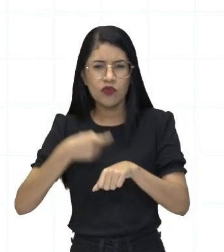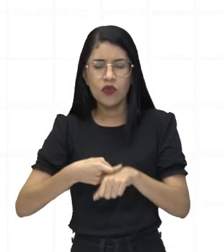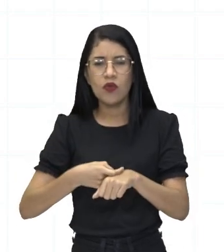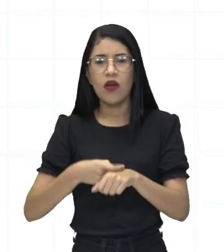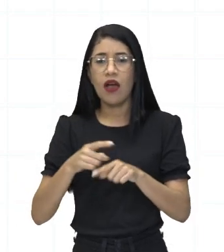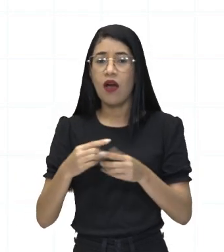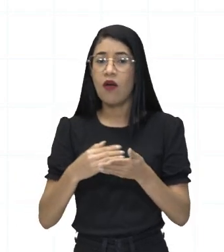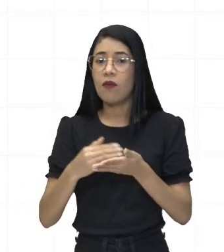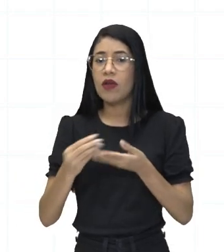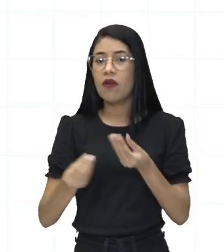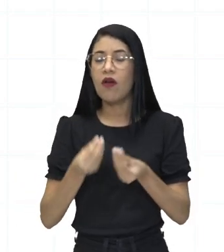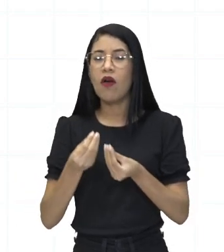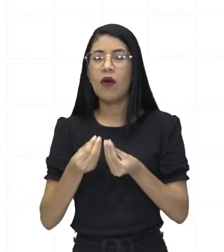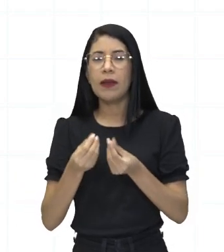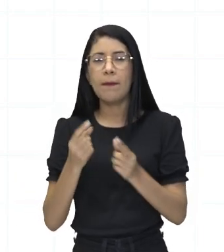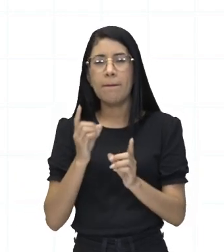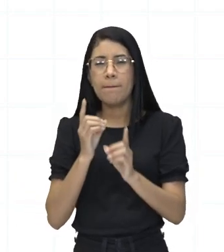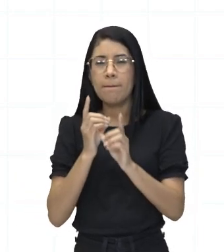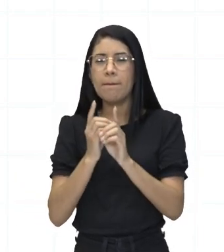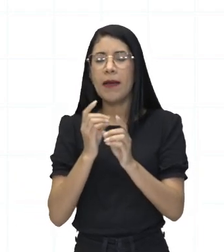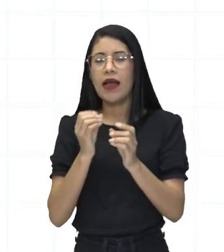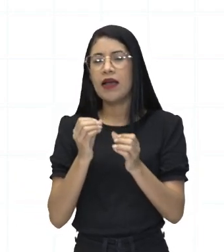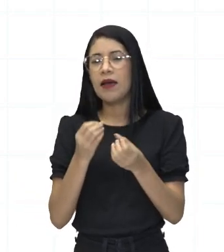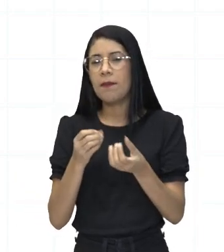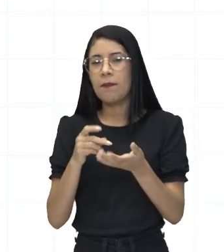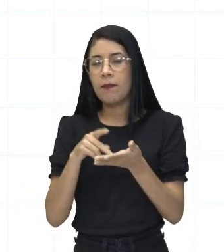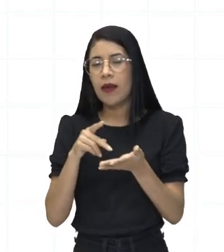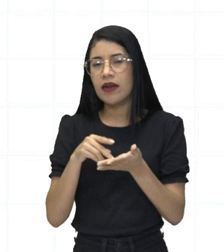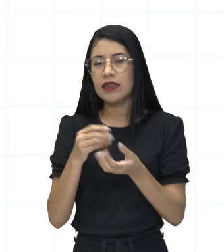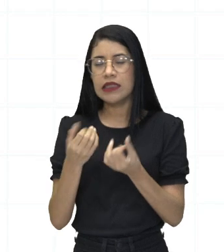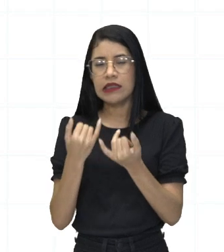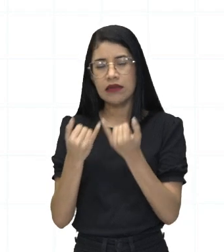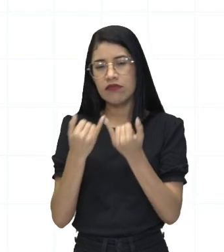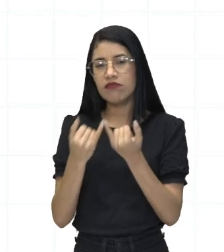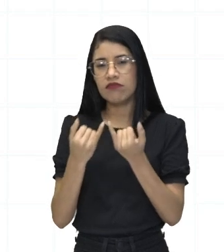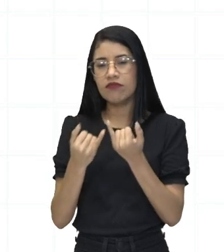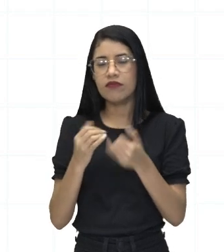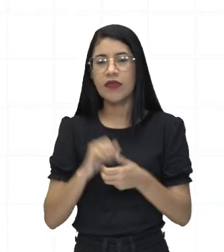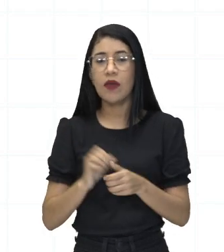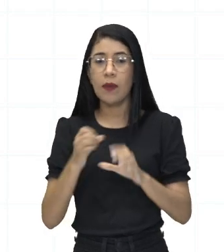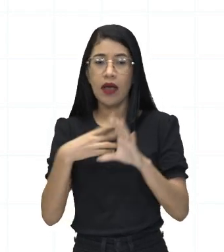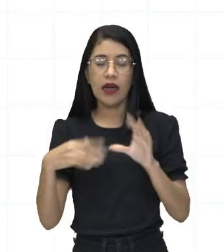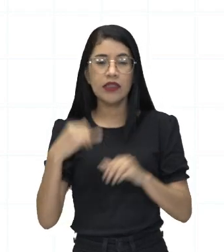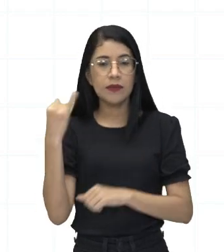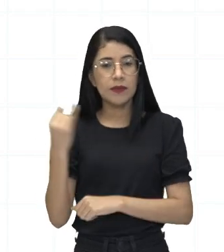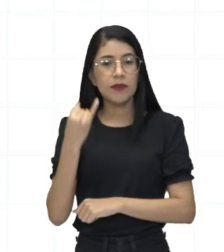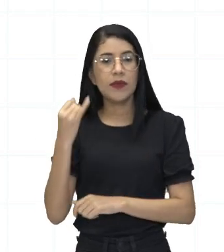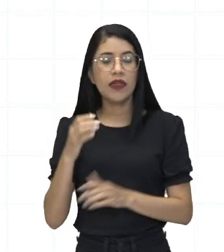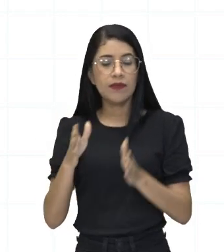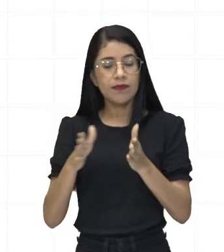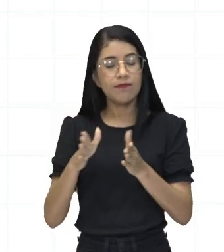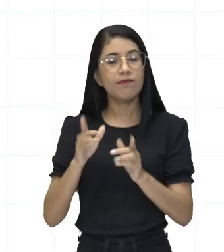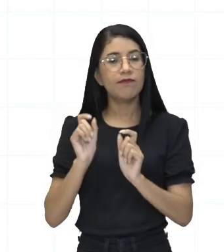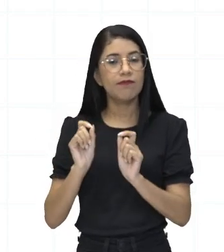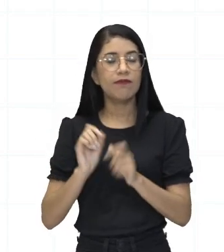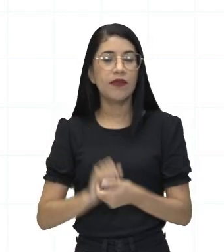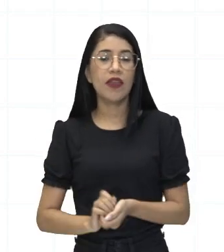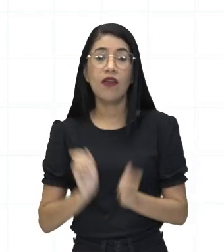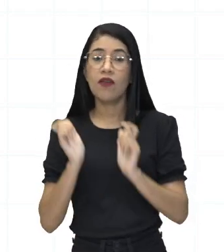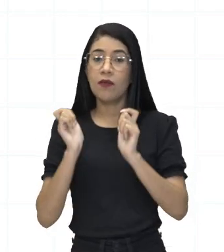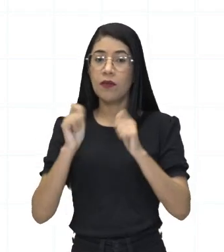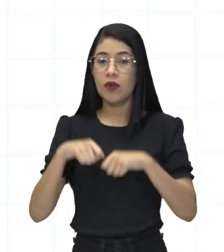um aspecto muito mais próximo do real. Uma importante característica desse período foi a